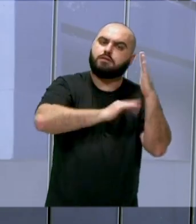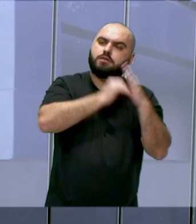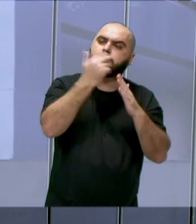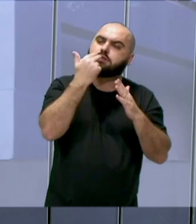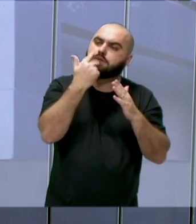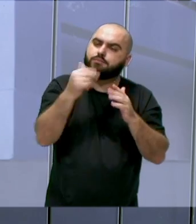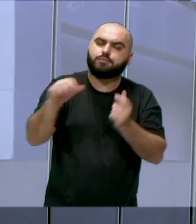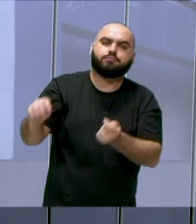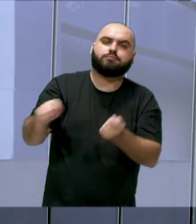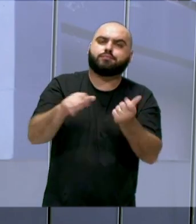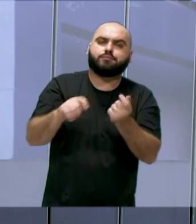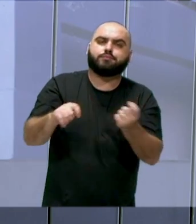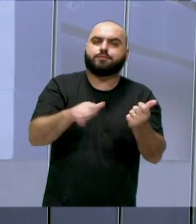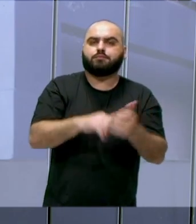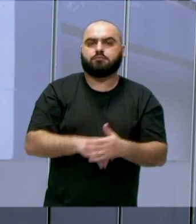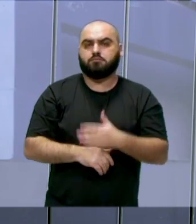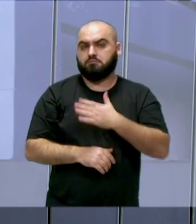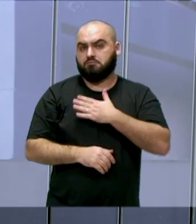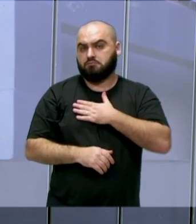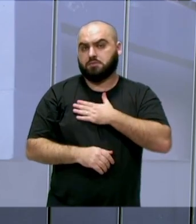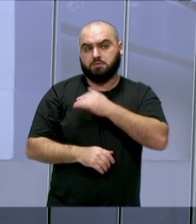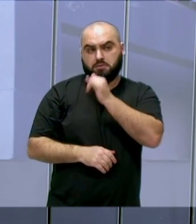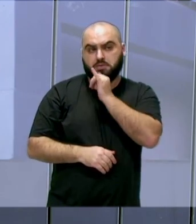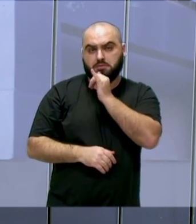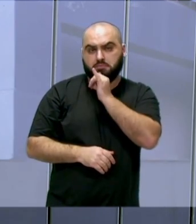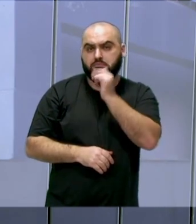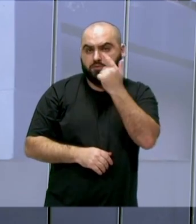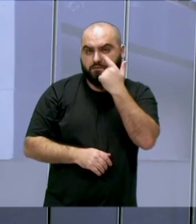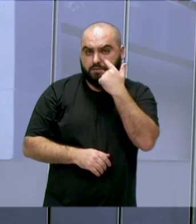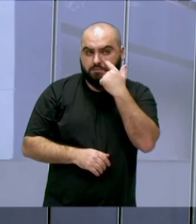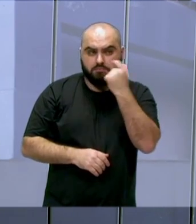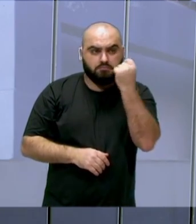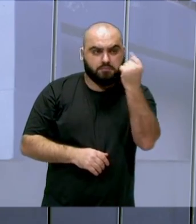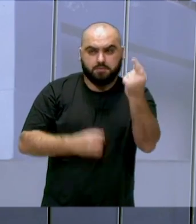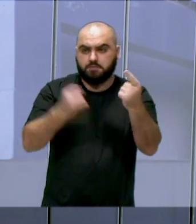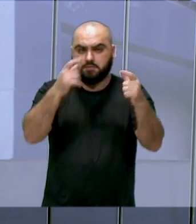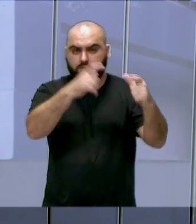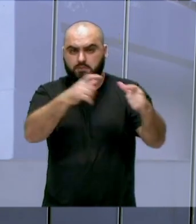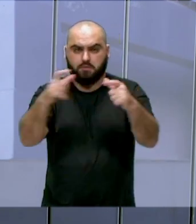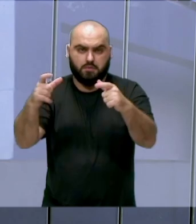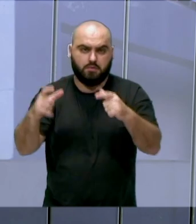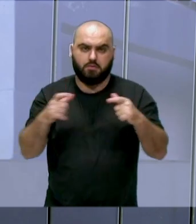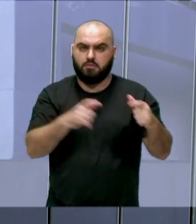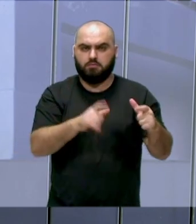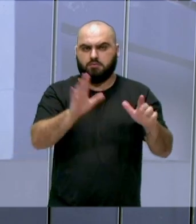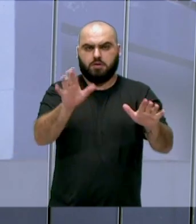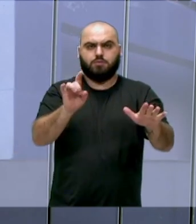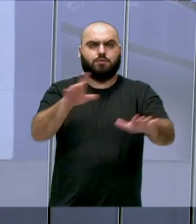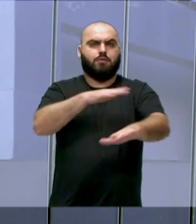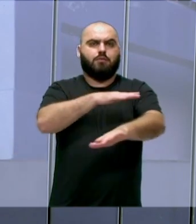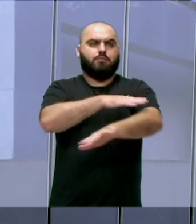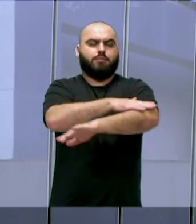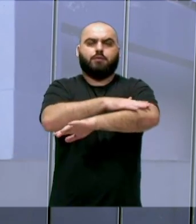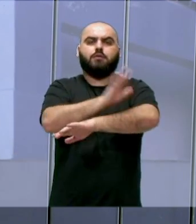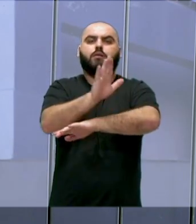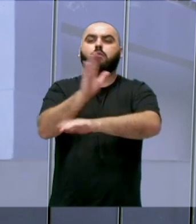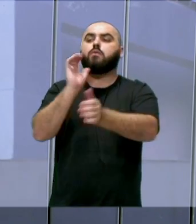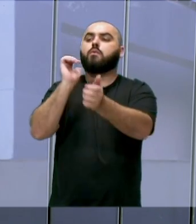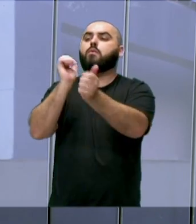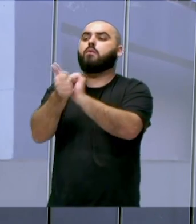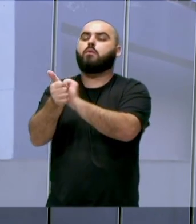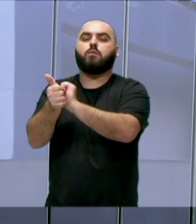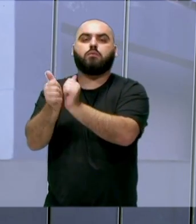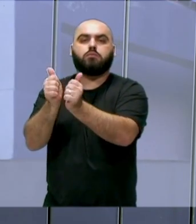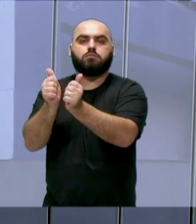doação, né? Eu, por exemplo, tenho acompanhado alguns locais, não só praça, vamos tirar o foco da praça e vamos falar de quadras esportivas,